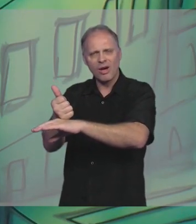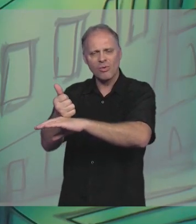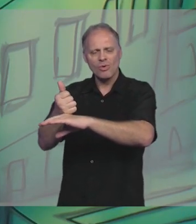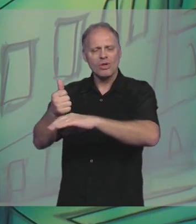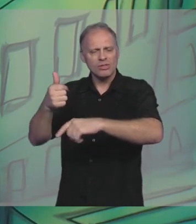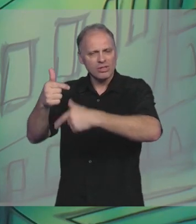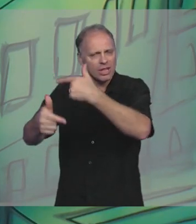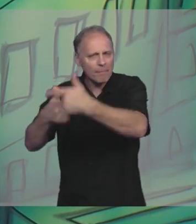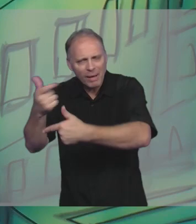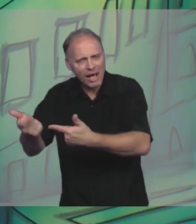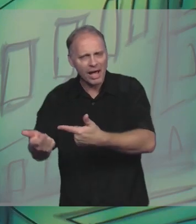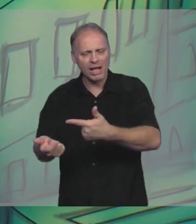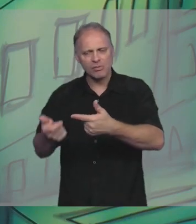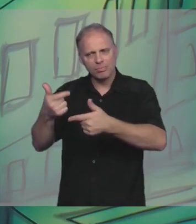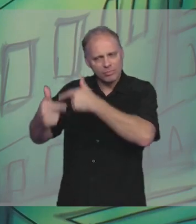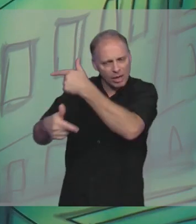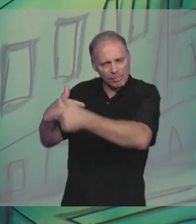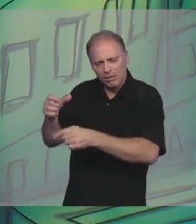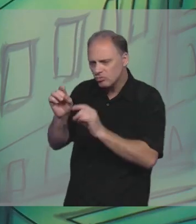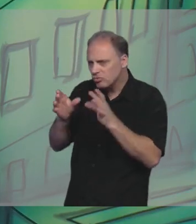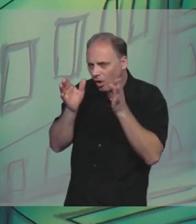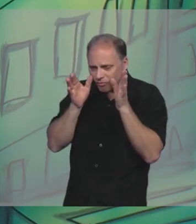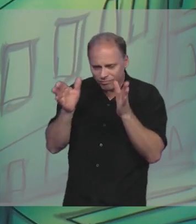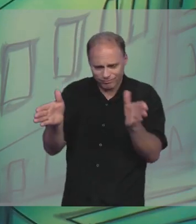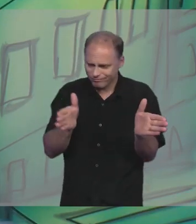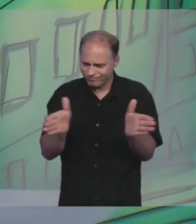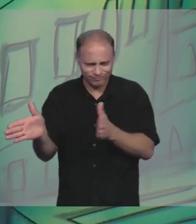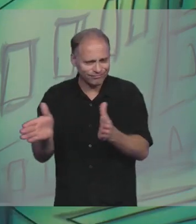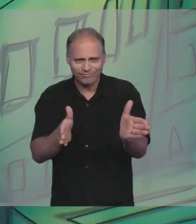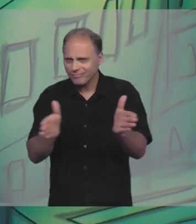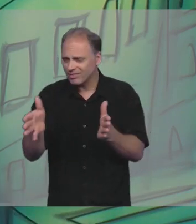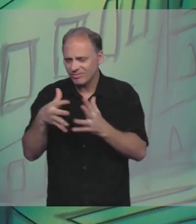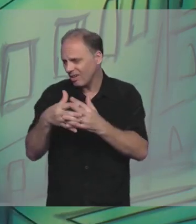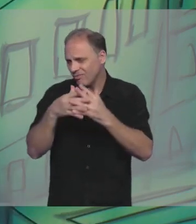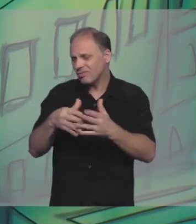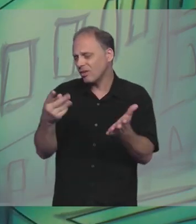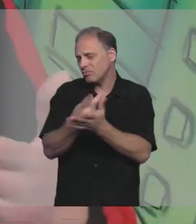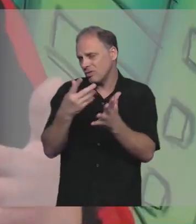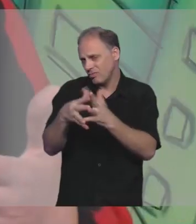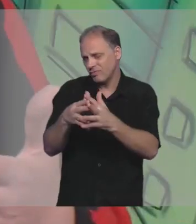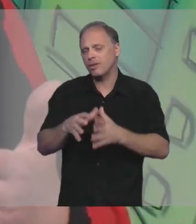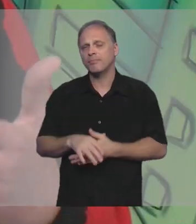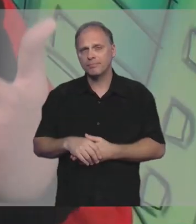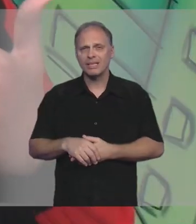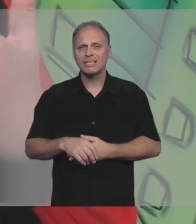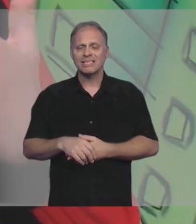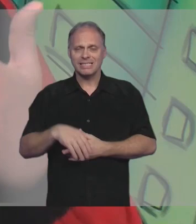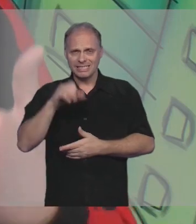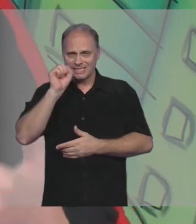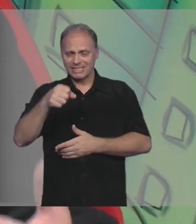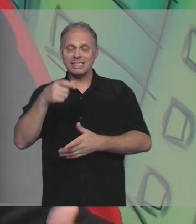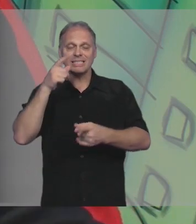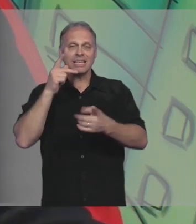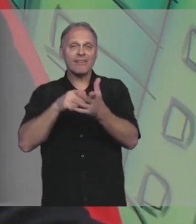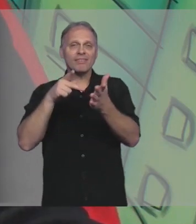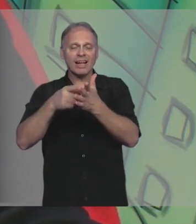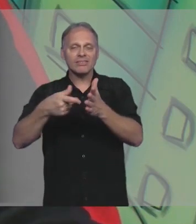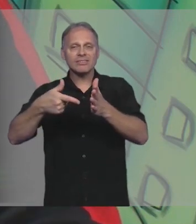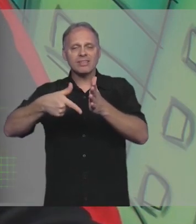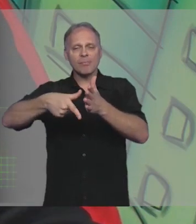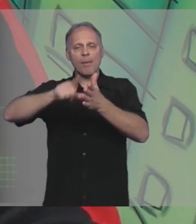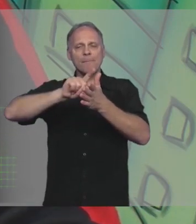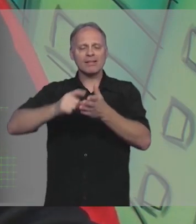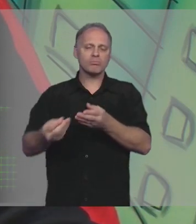de uma pessoa para o mercado de trabalho? Não está se fazendo essa confusão? Sim, está. Nós estamos antecipando para o